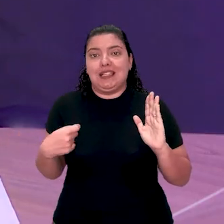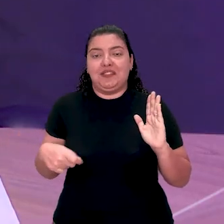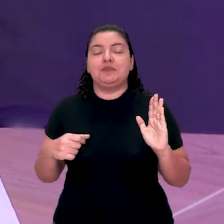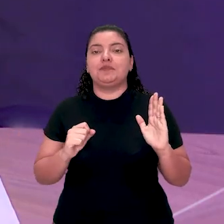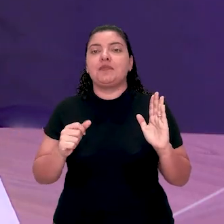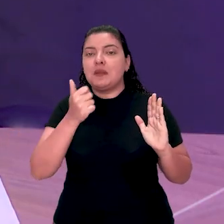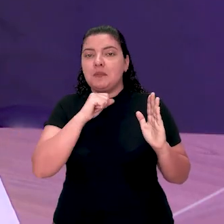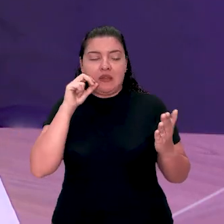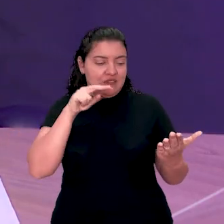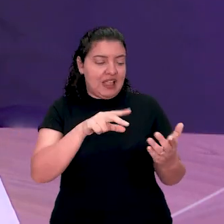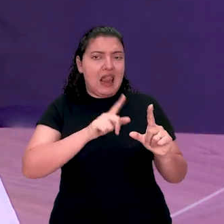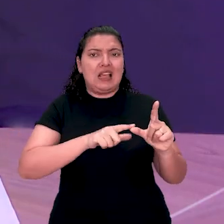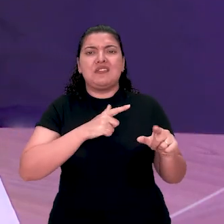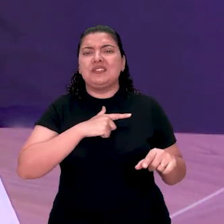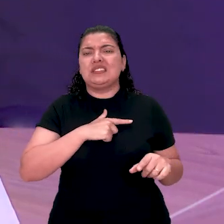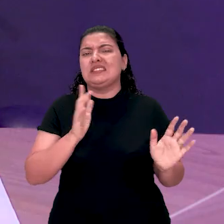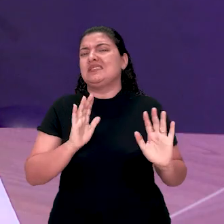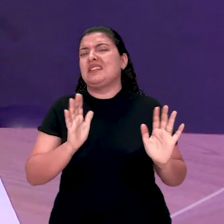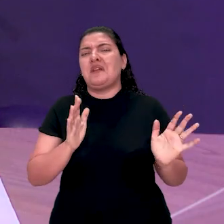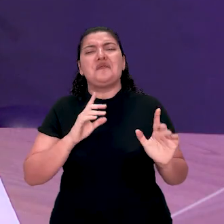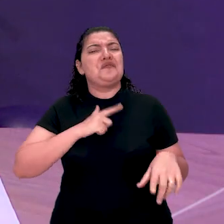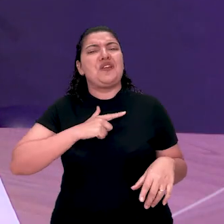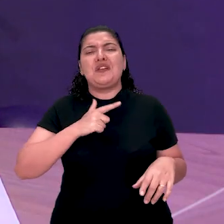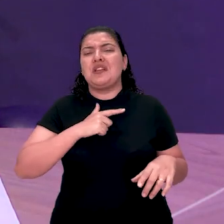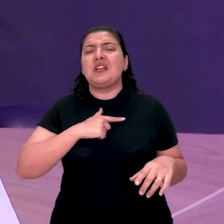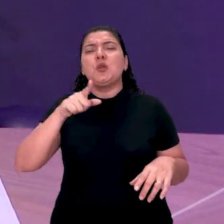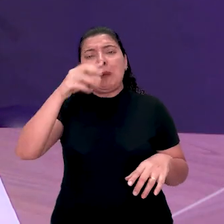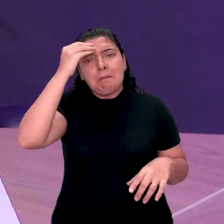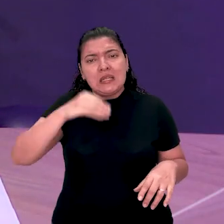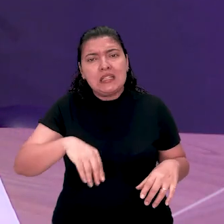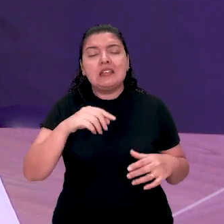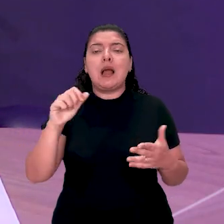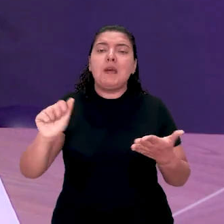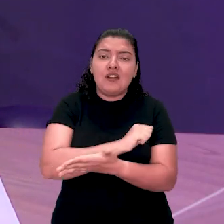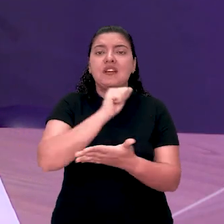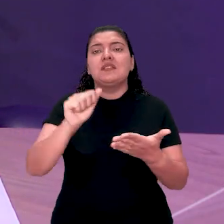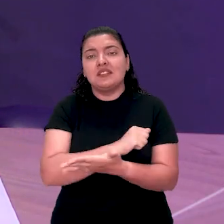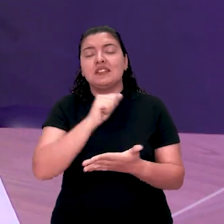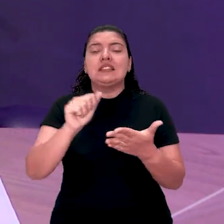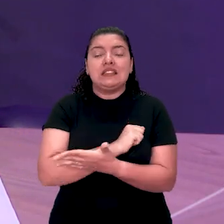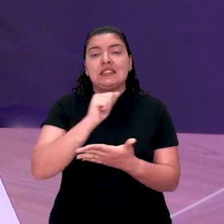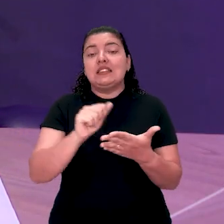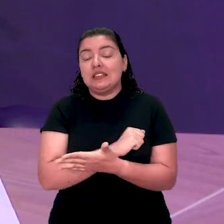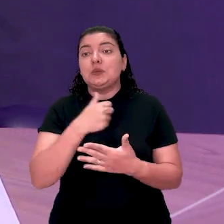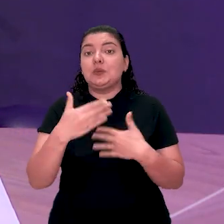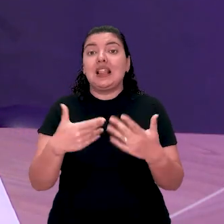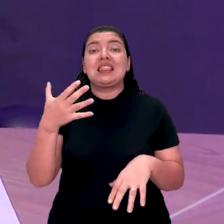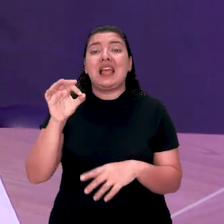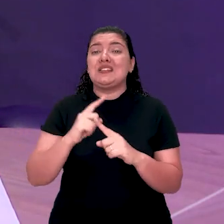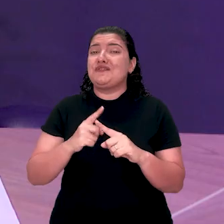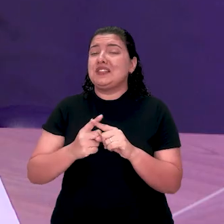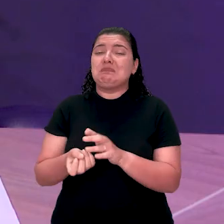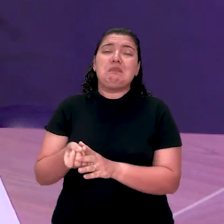minha mãe viu minha letra feia, aí ela apagava. Tá feia demais, tá com preguiça. Aí apagava. E apagou umas 10 vezes,